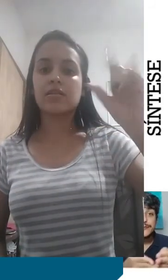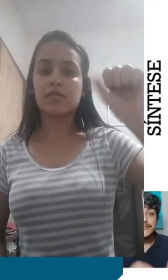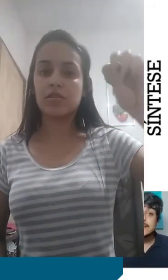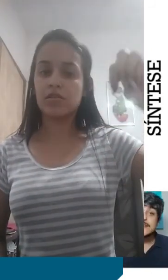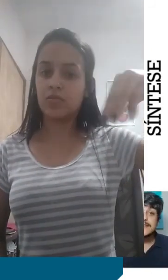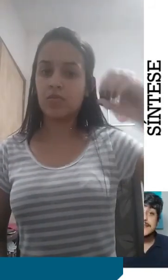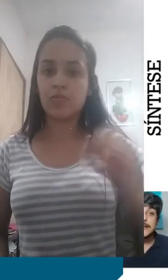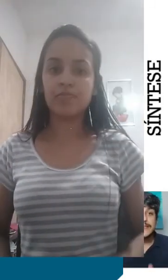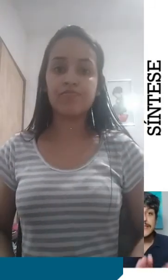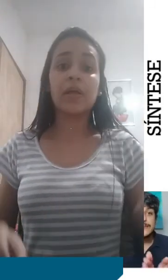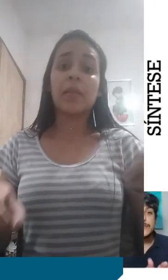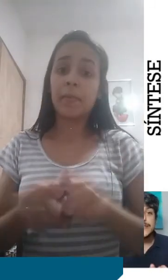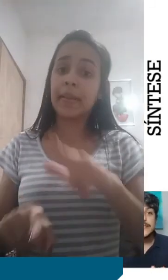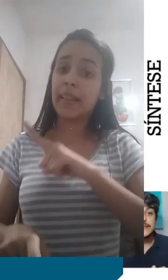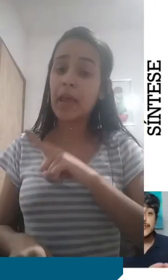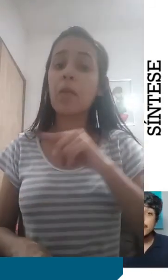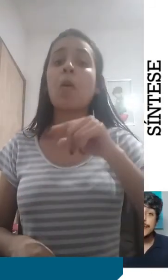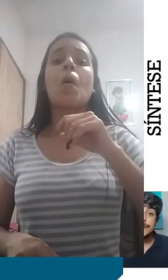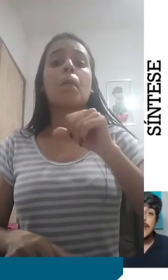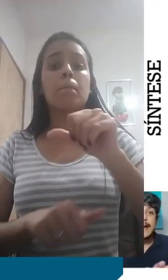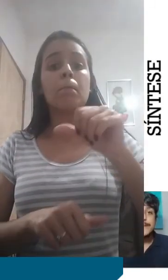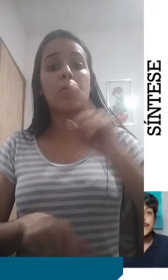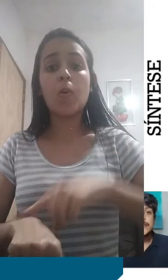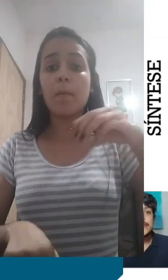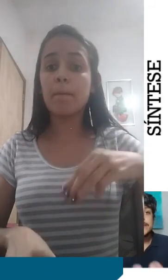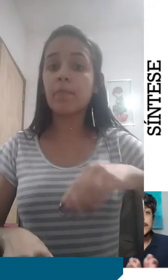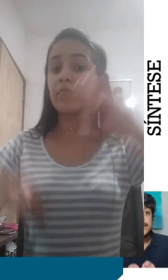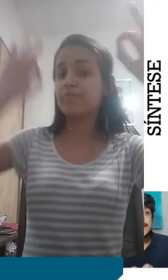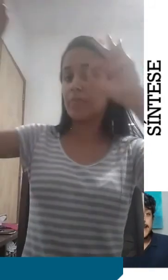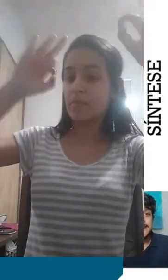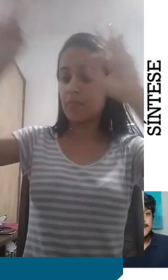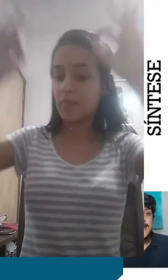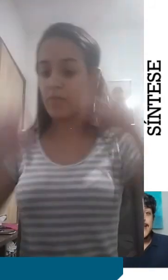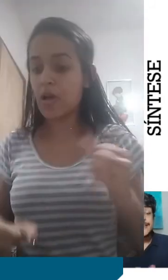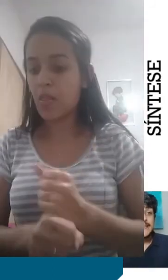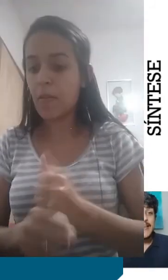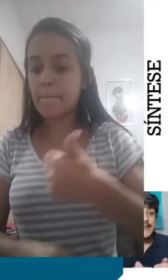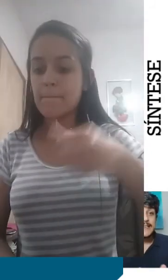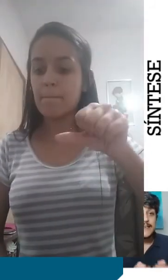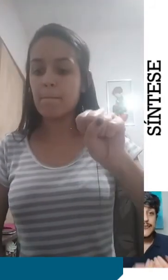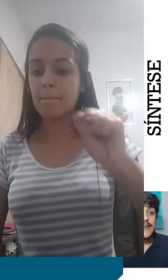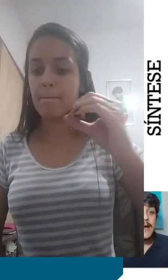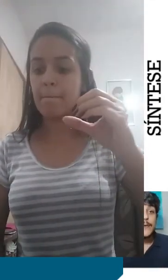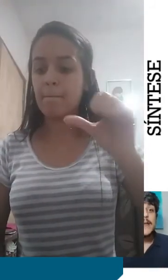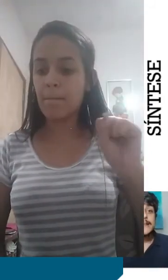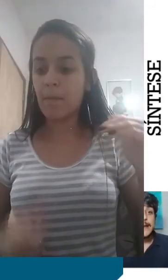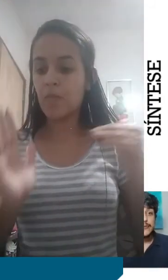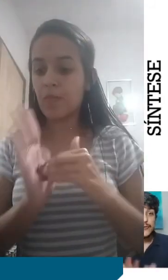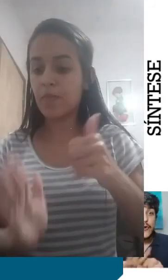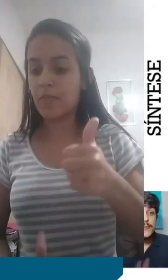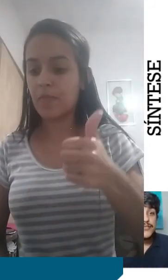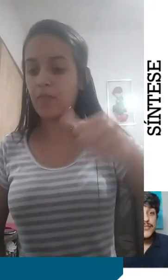transição entre 1808 a 1836. Já na era nacional, temos o